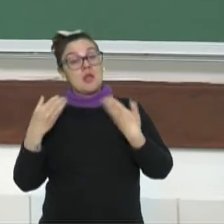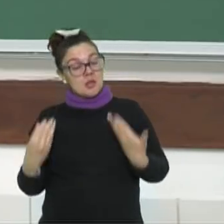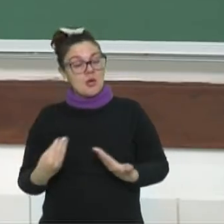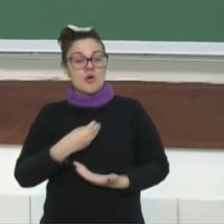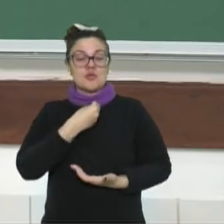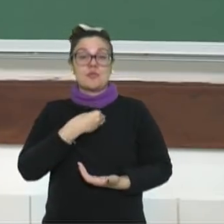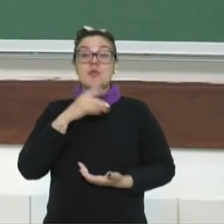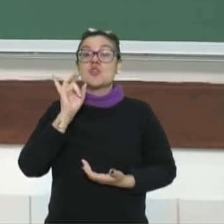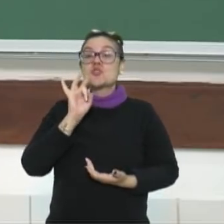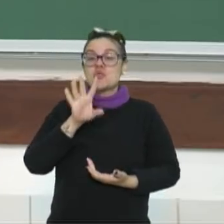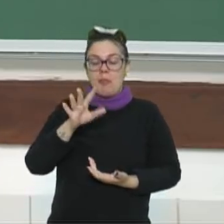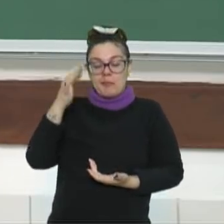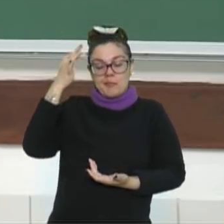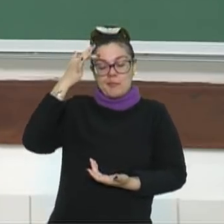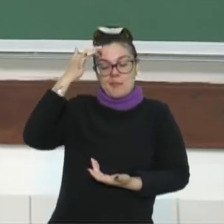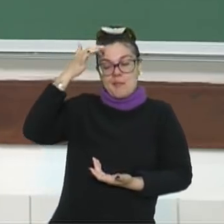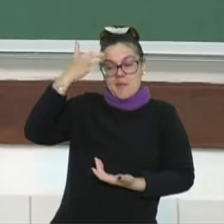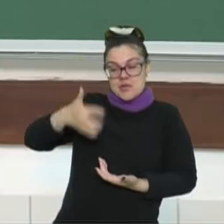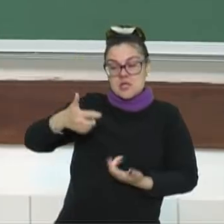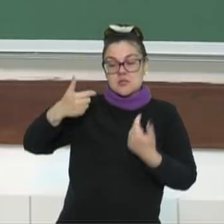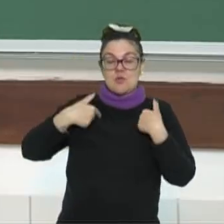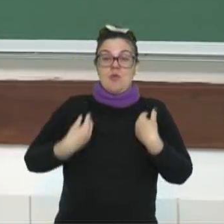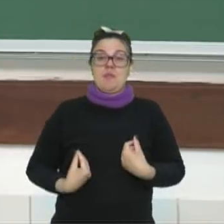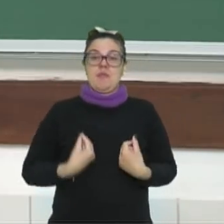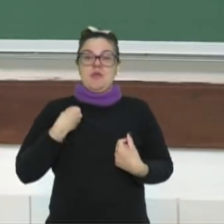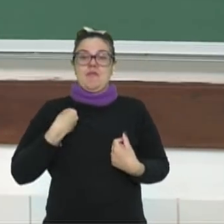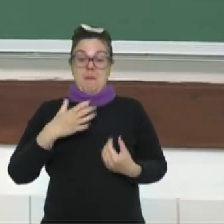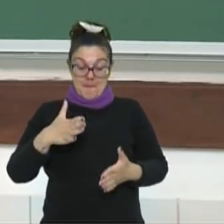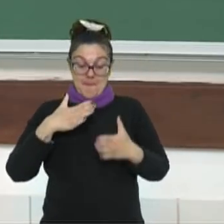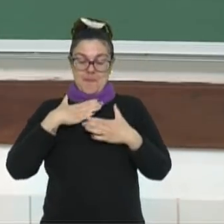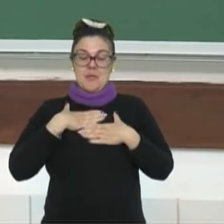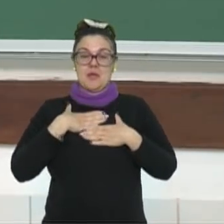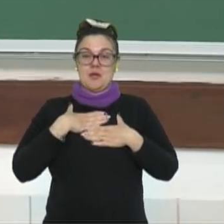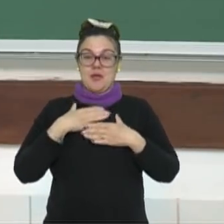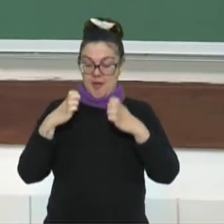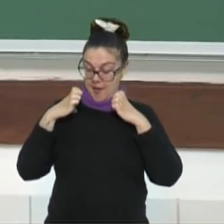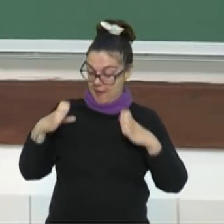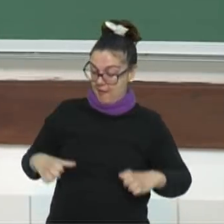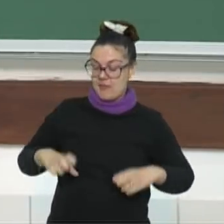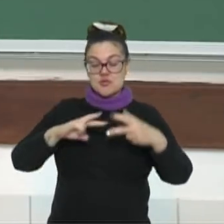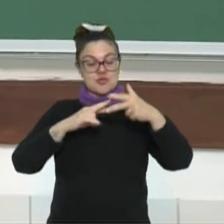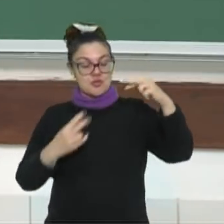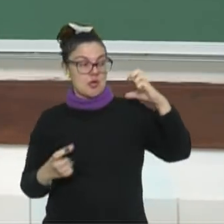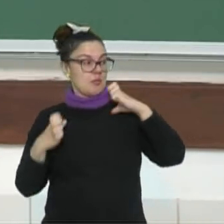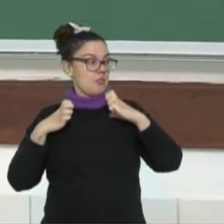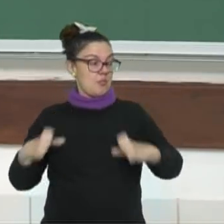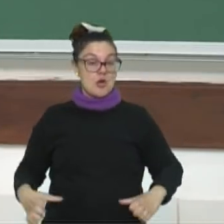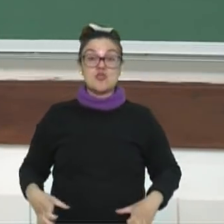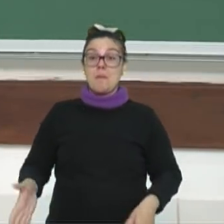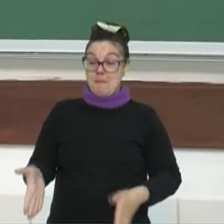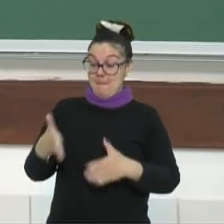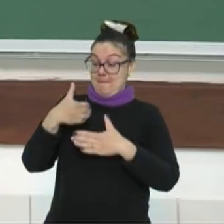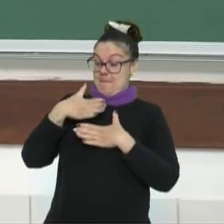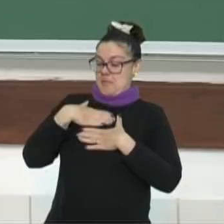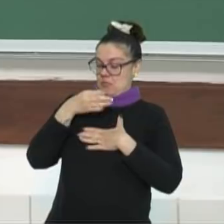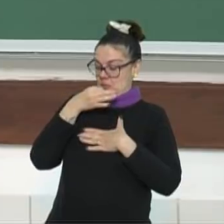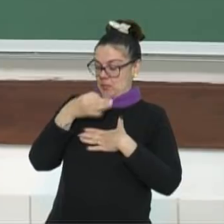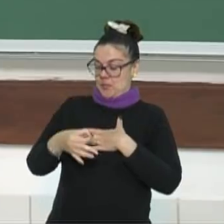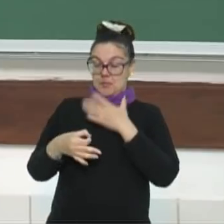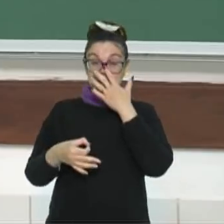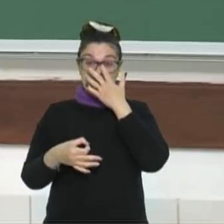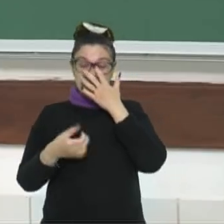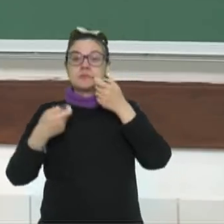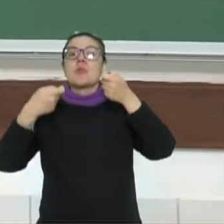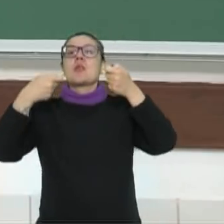não pode ser pensada a partir dessa reflexão ética, bioética, só sobre o meu ponto de vista.